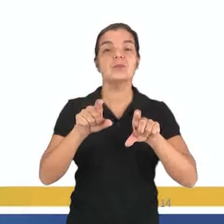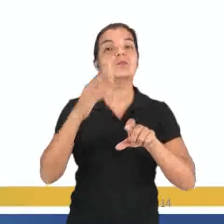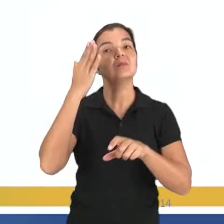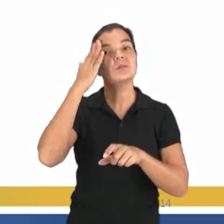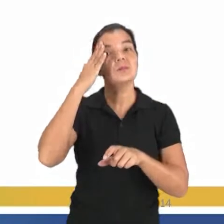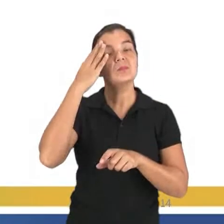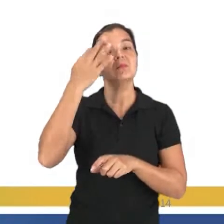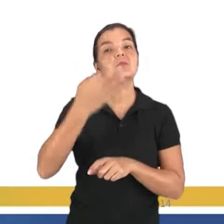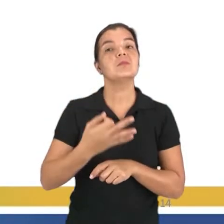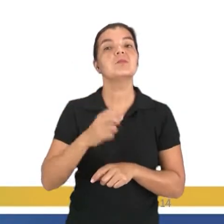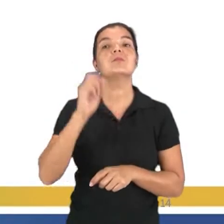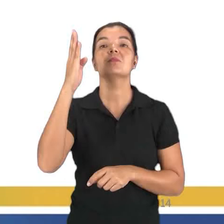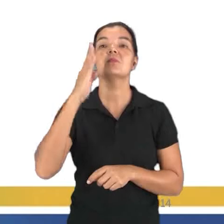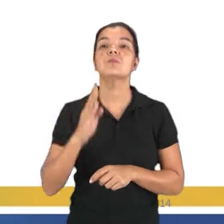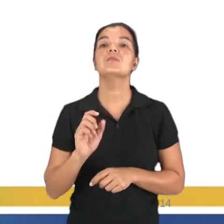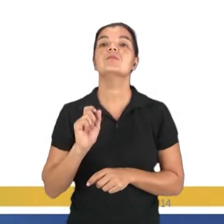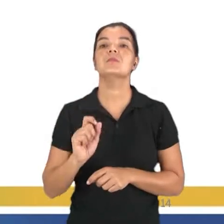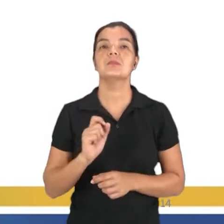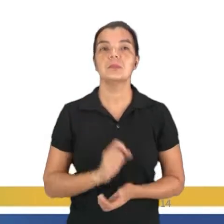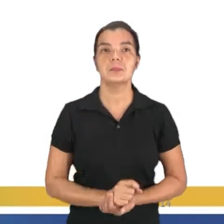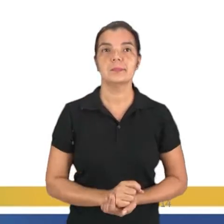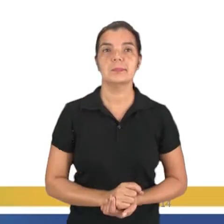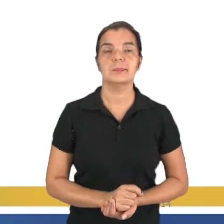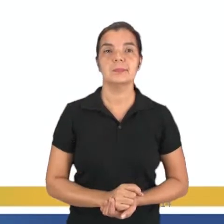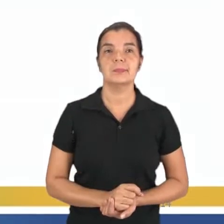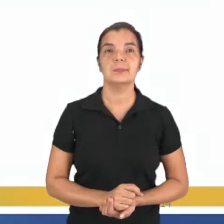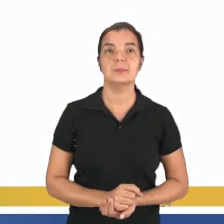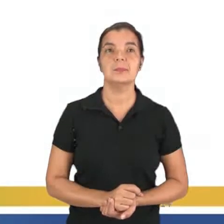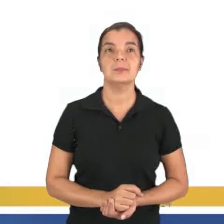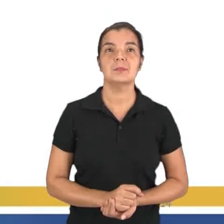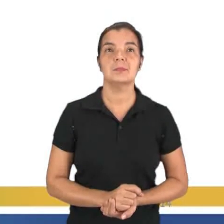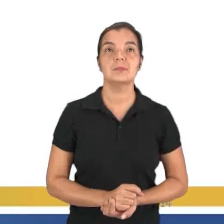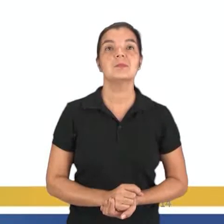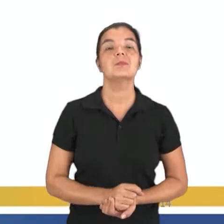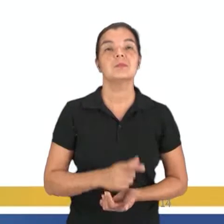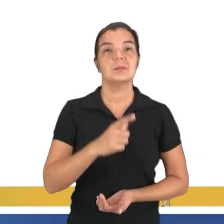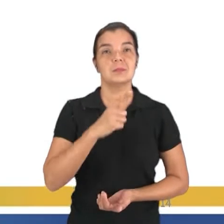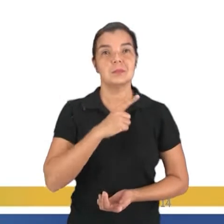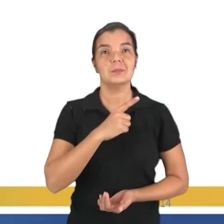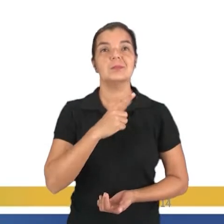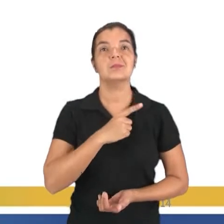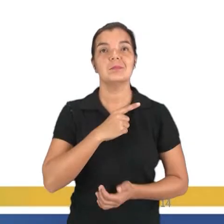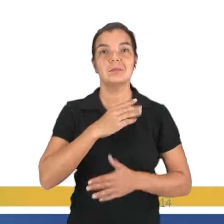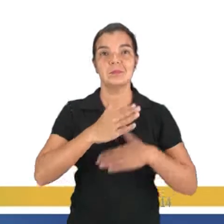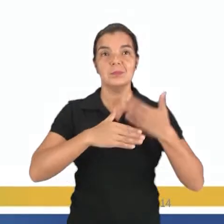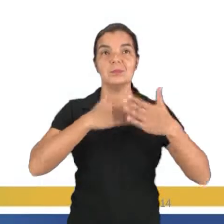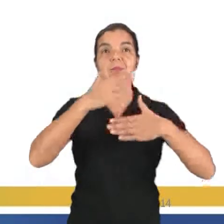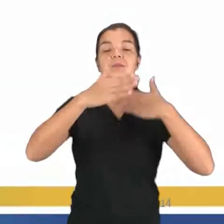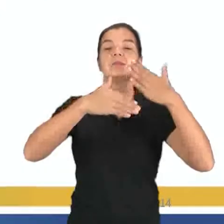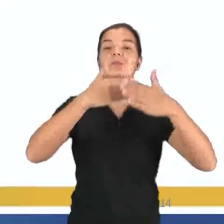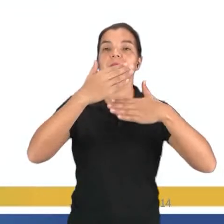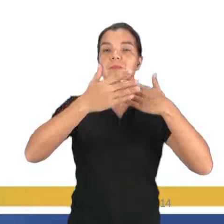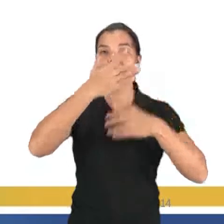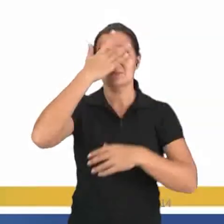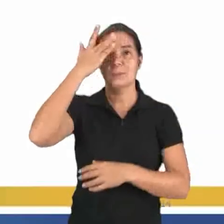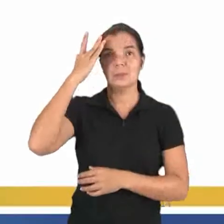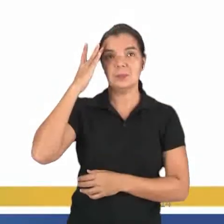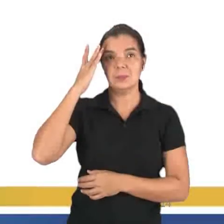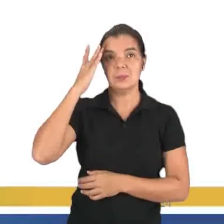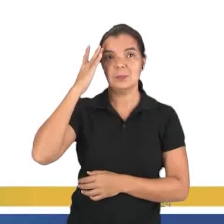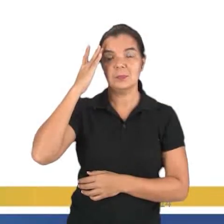concluir corretamente que o Brasil, vamos ser práticos, né? Vimos isso, mantém a tendência no